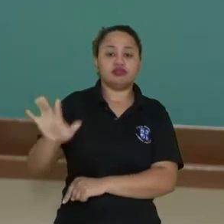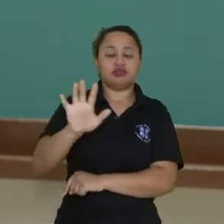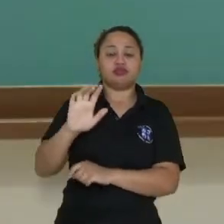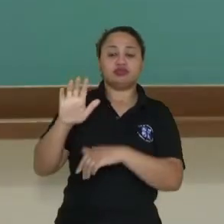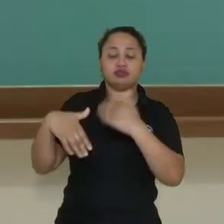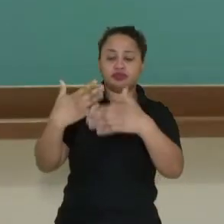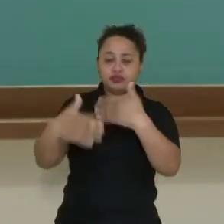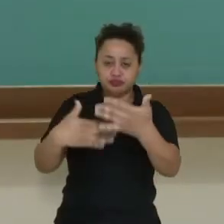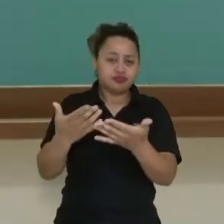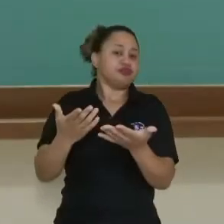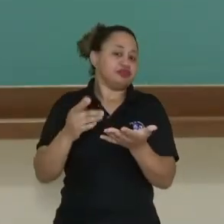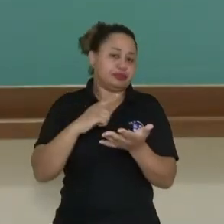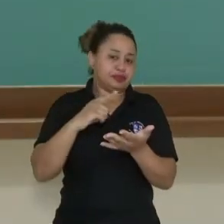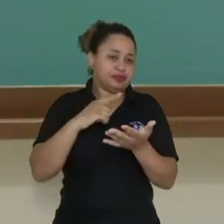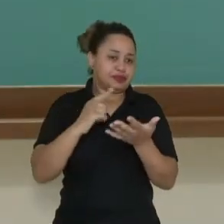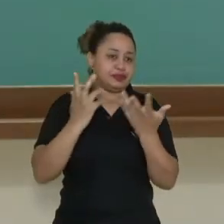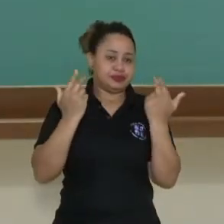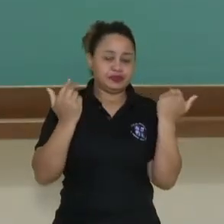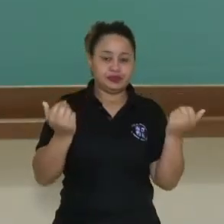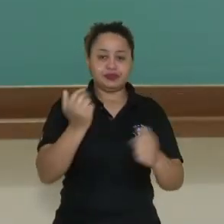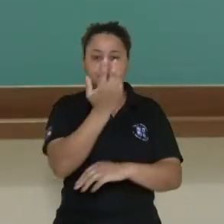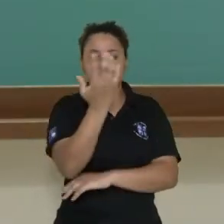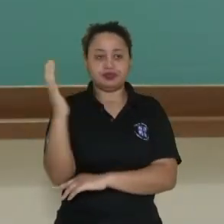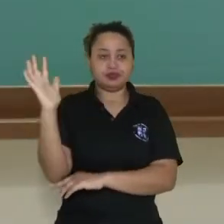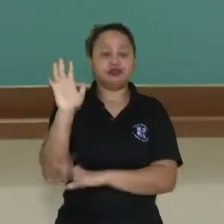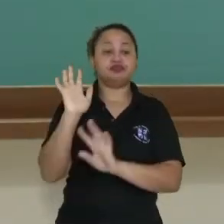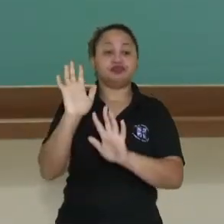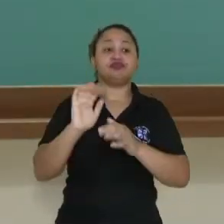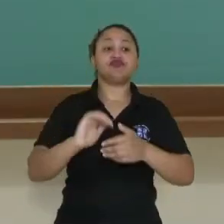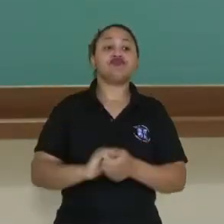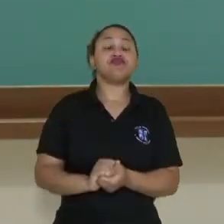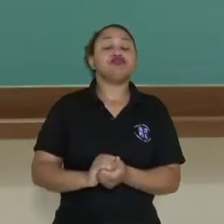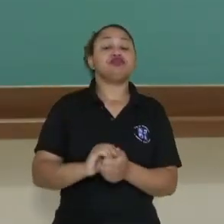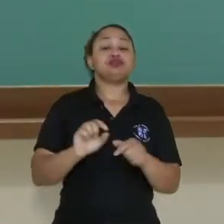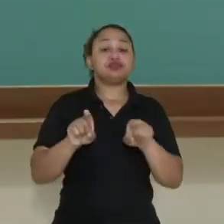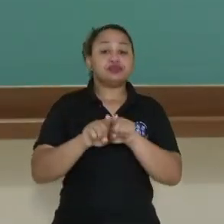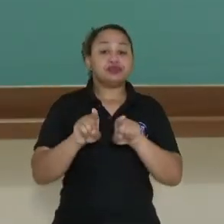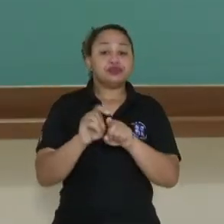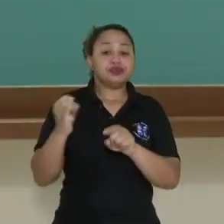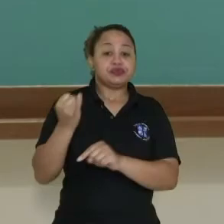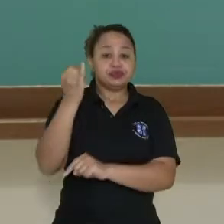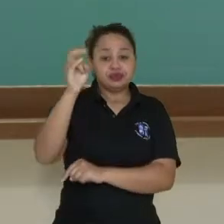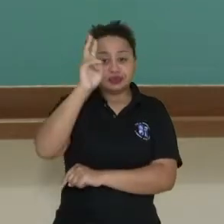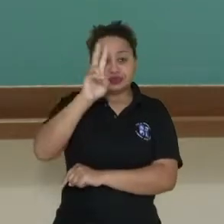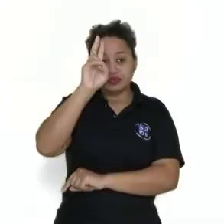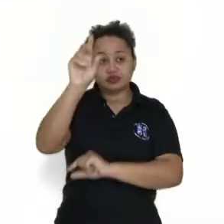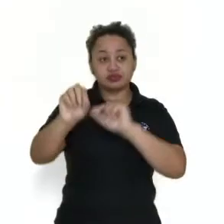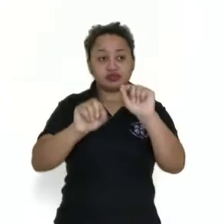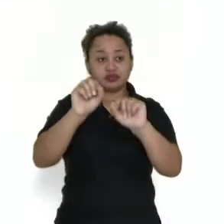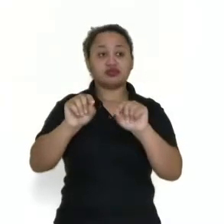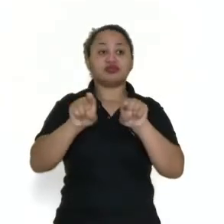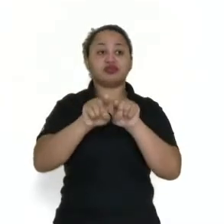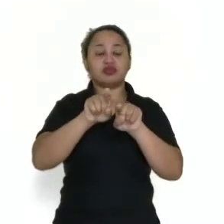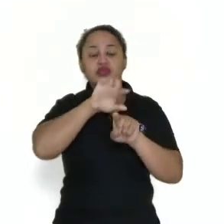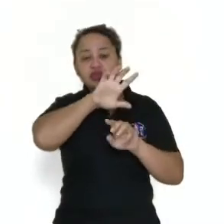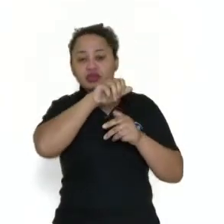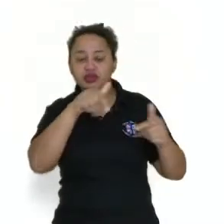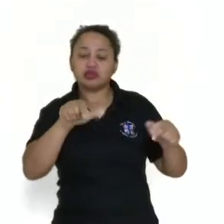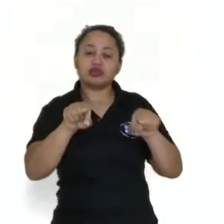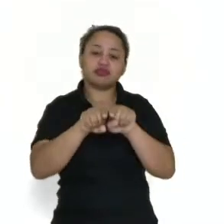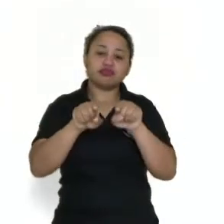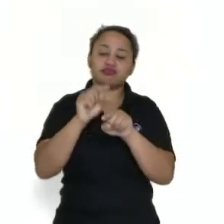processo abiótico. Beleza, gente. É importante lembrar que os animais e os vegetais não